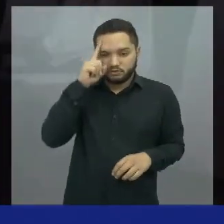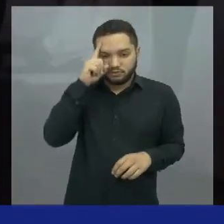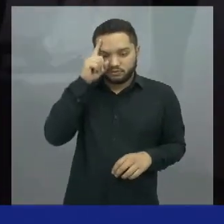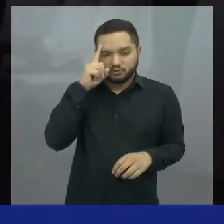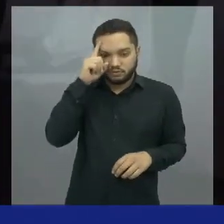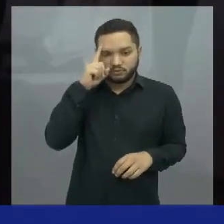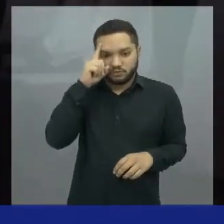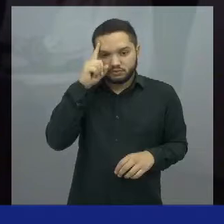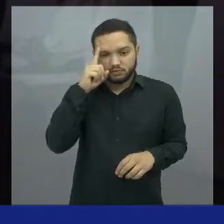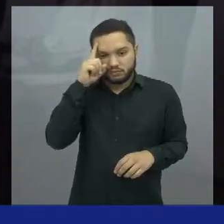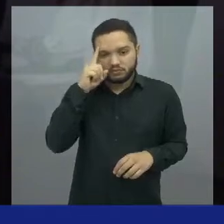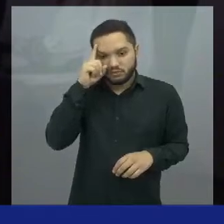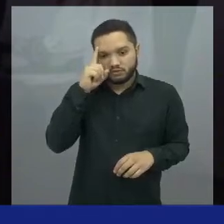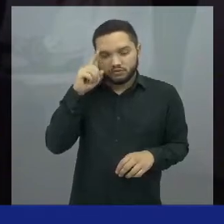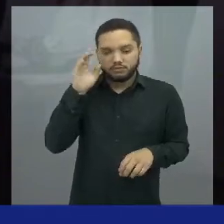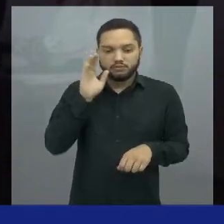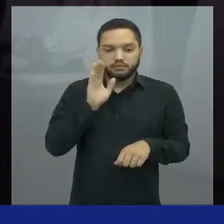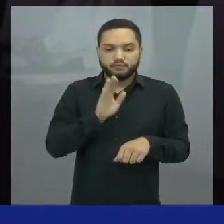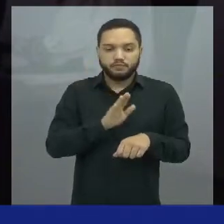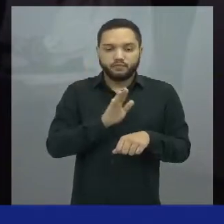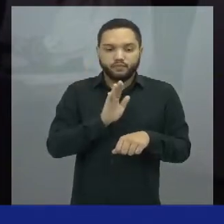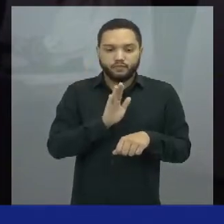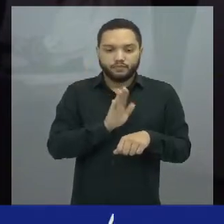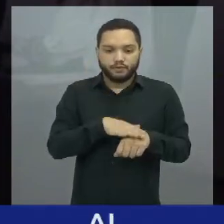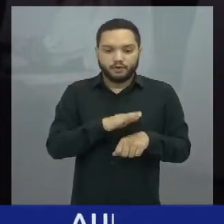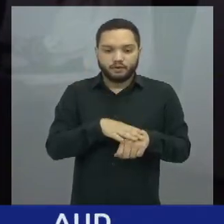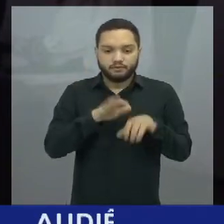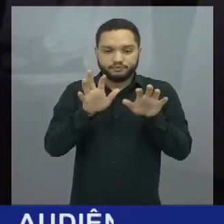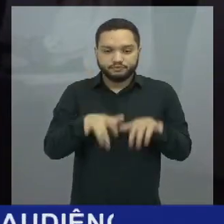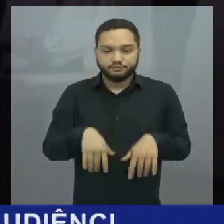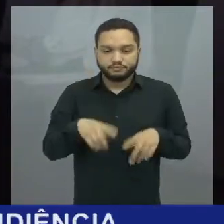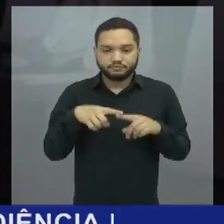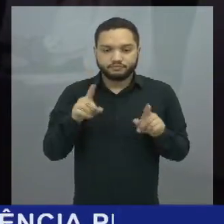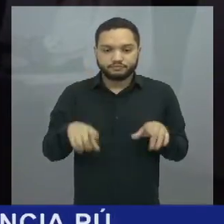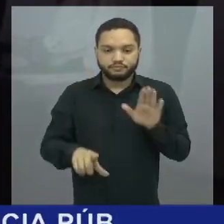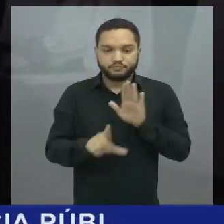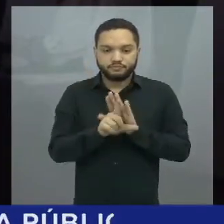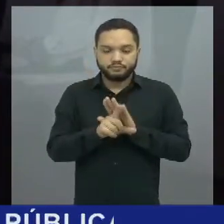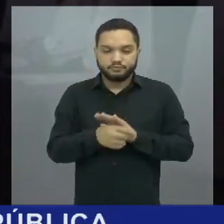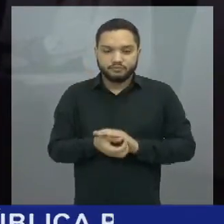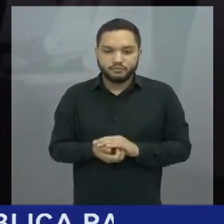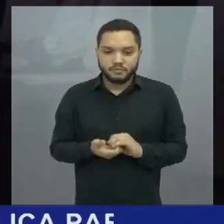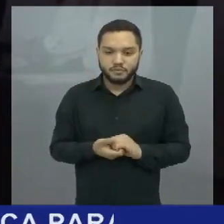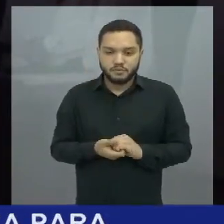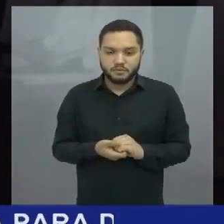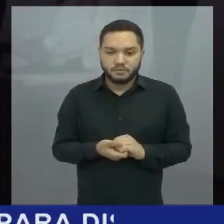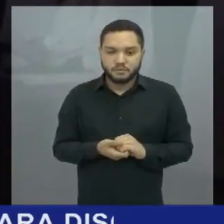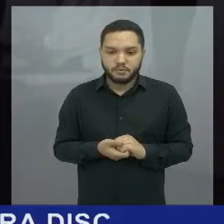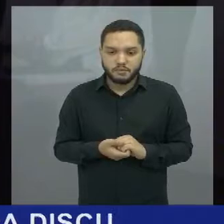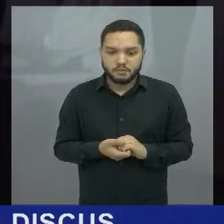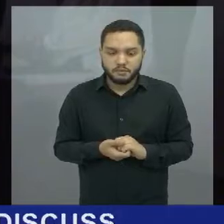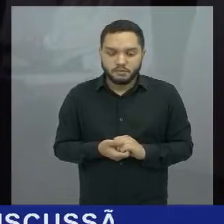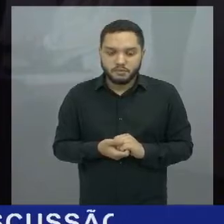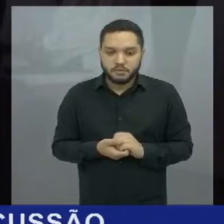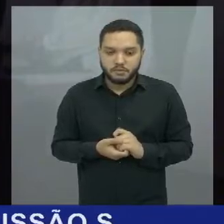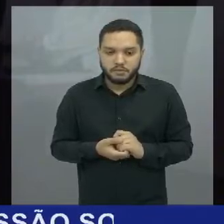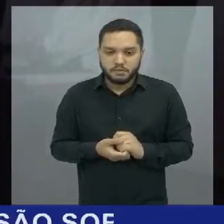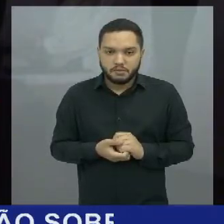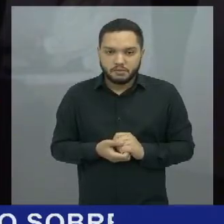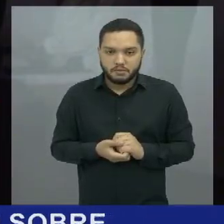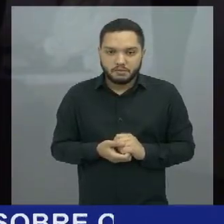relator do projeto de lei que ora apreciamos. Muito obrigado. Pois não, presidente.